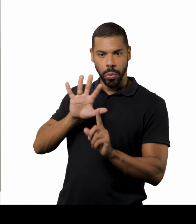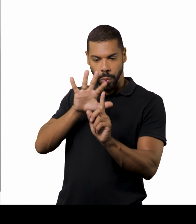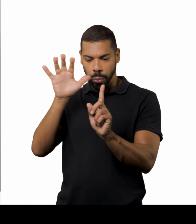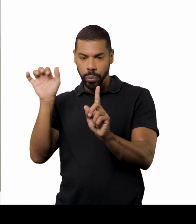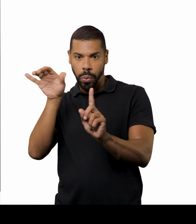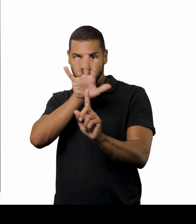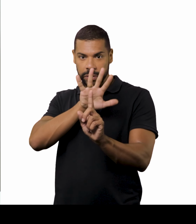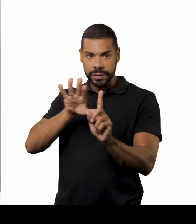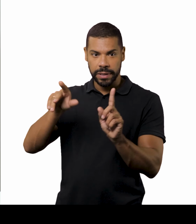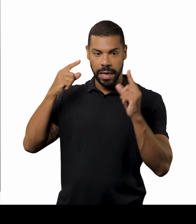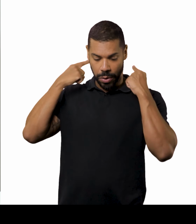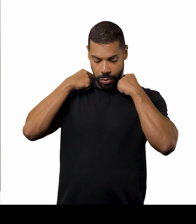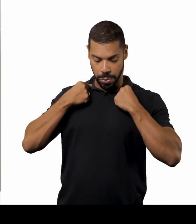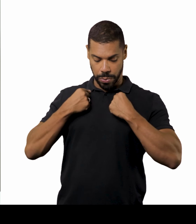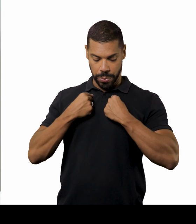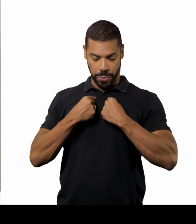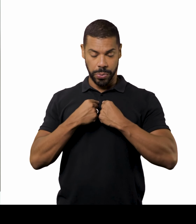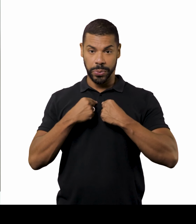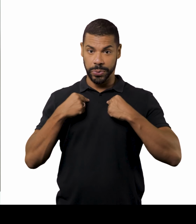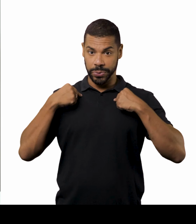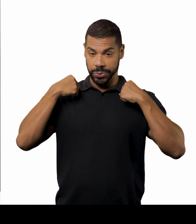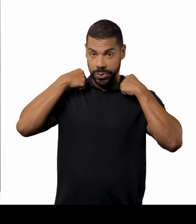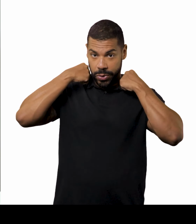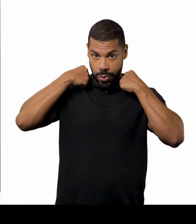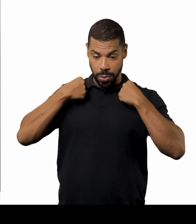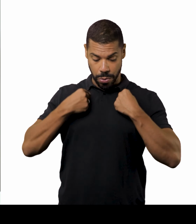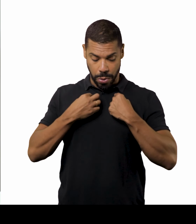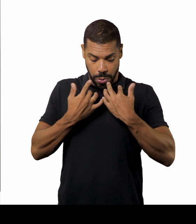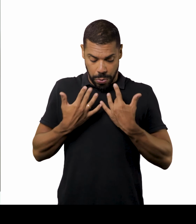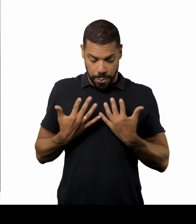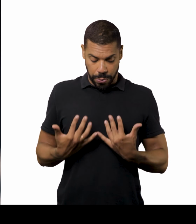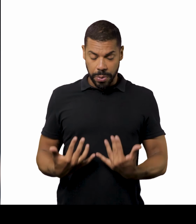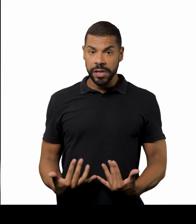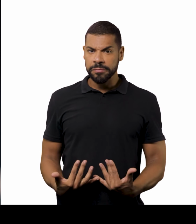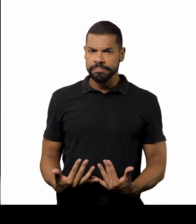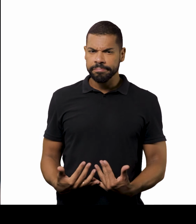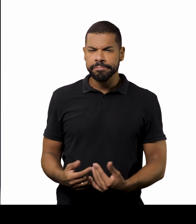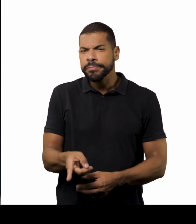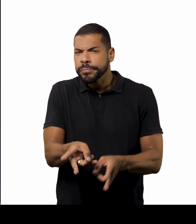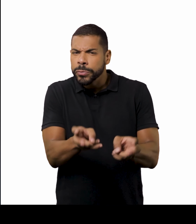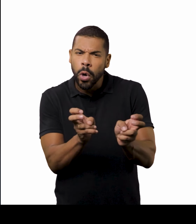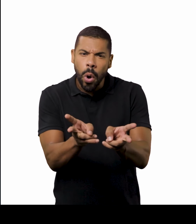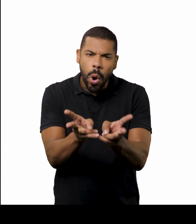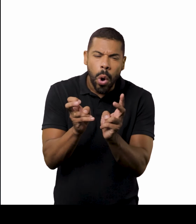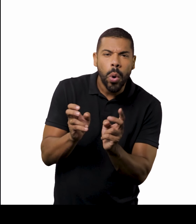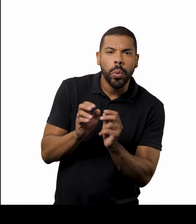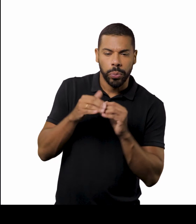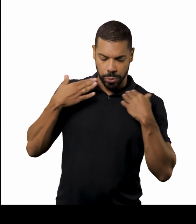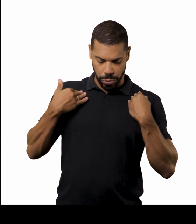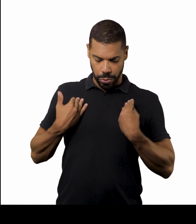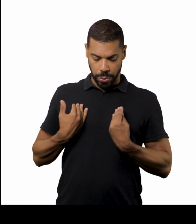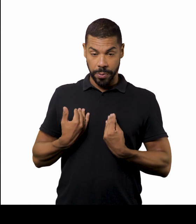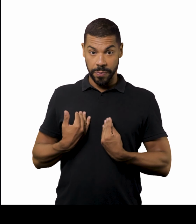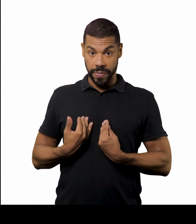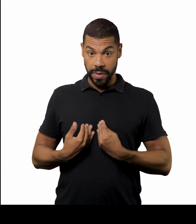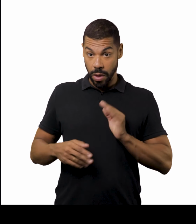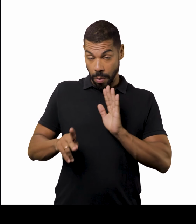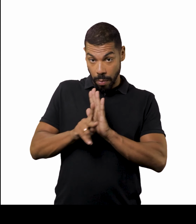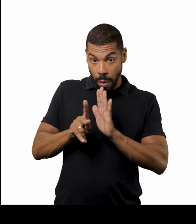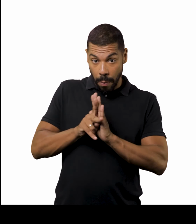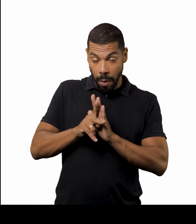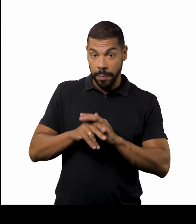que ter alça, teria que ter alguma forma de se sustentar no corpo e eu decidi içar o vestido na própria pele